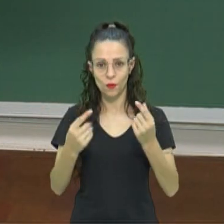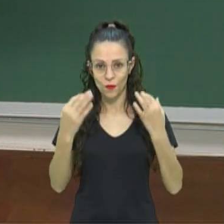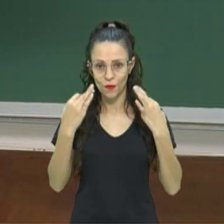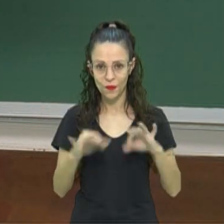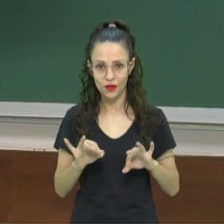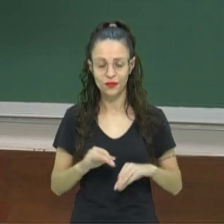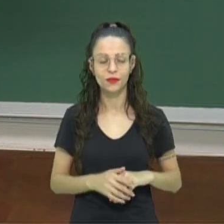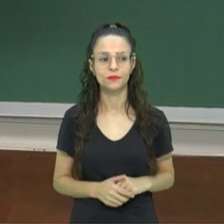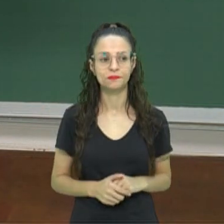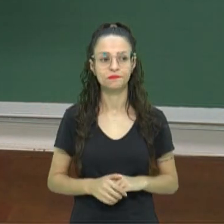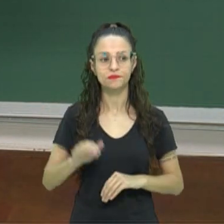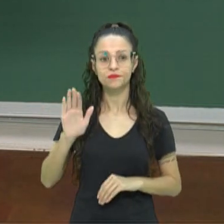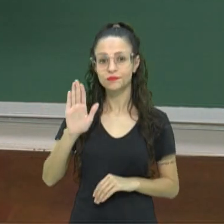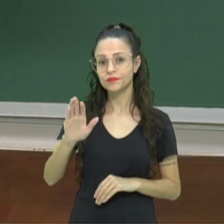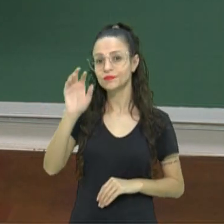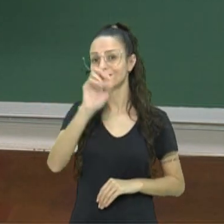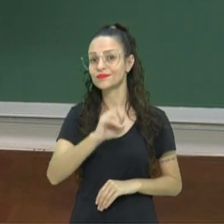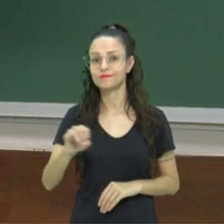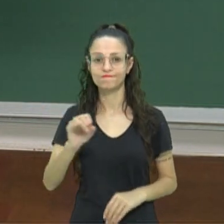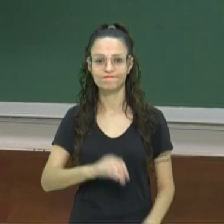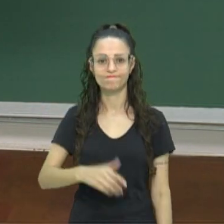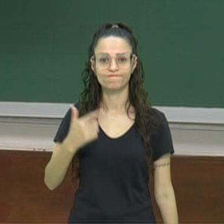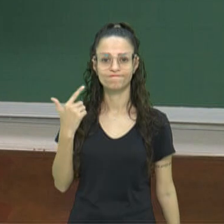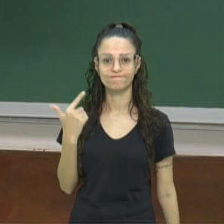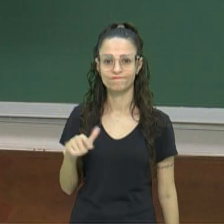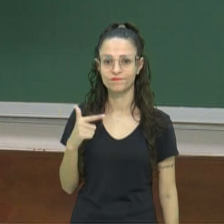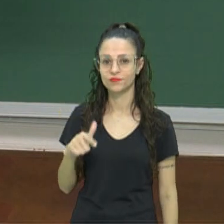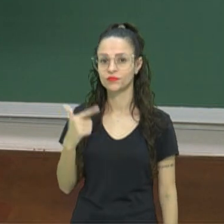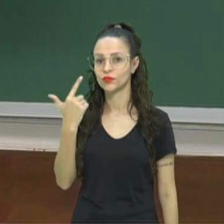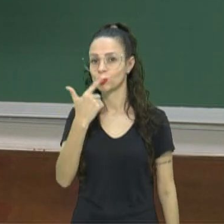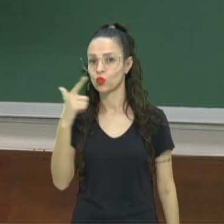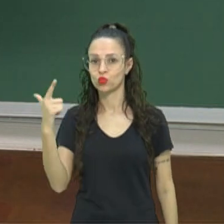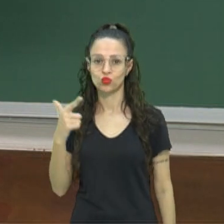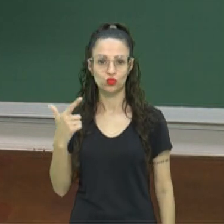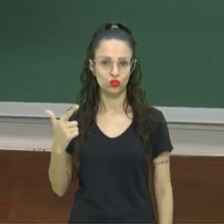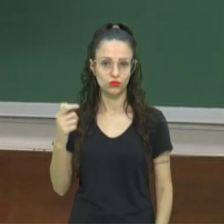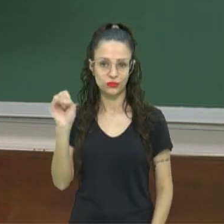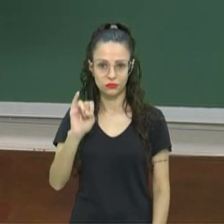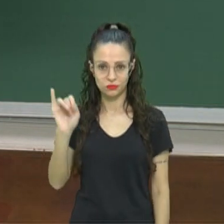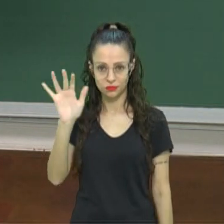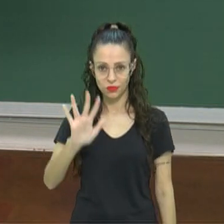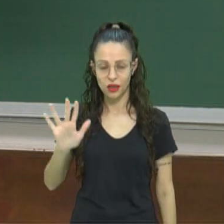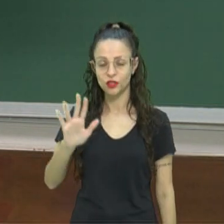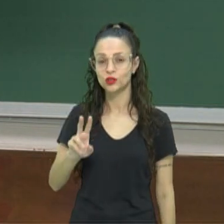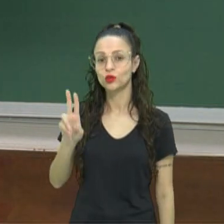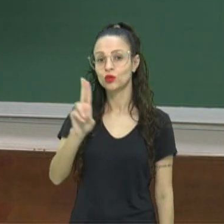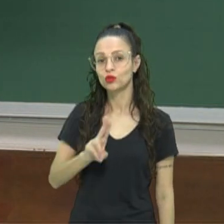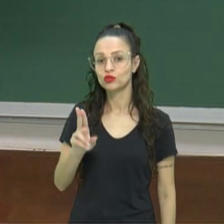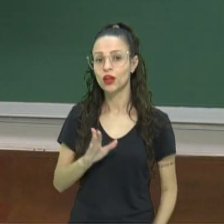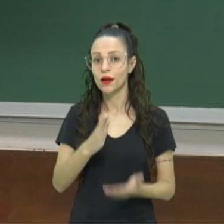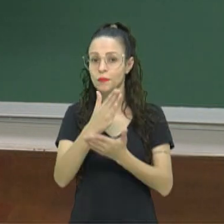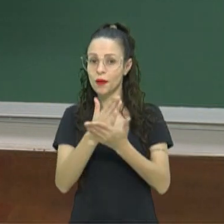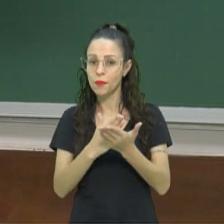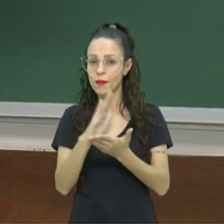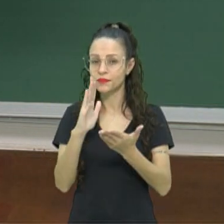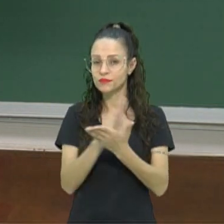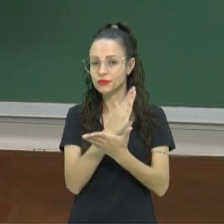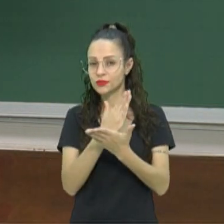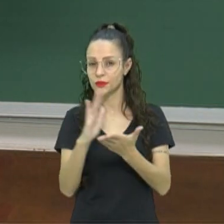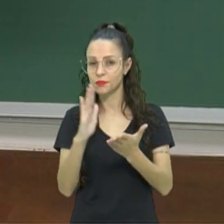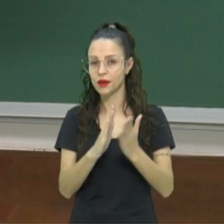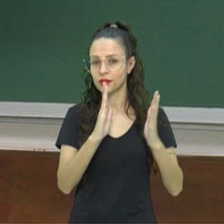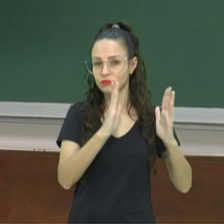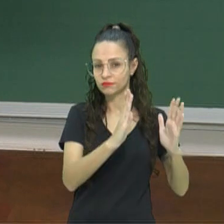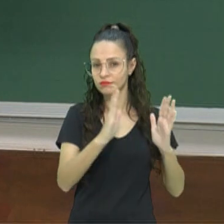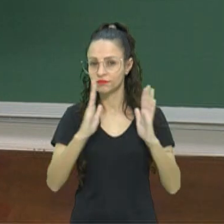ok? Mas e se eu não tiver? Se a figura não for certinha? Nós utilizamos a decomposição da figura para